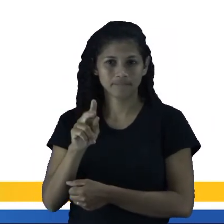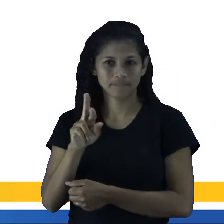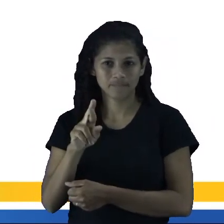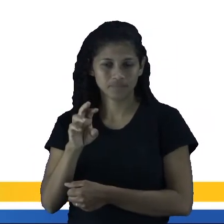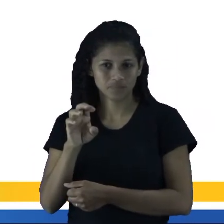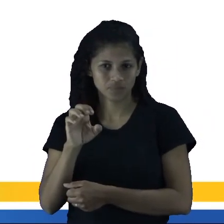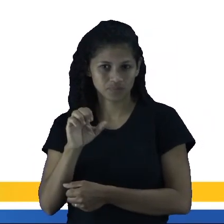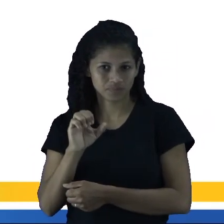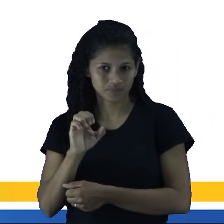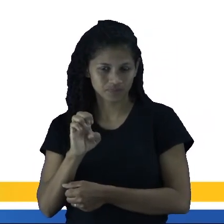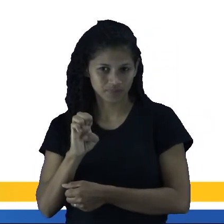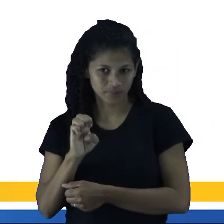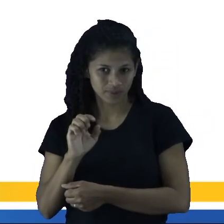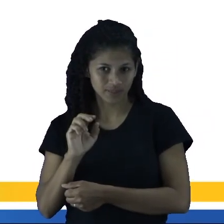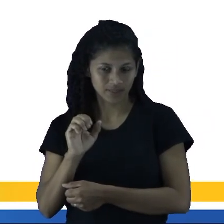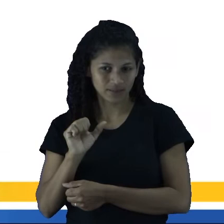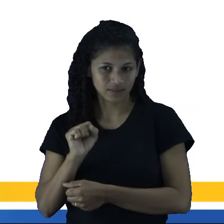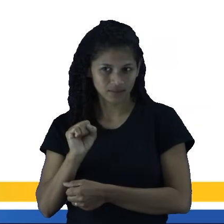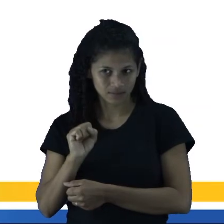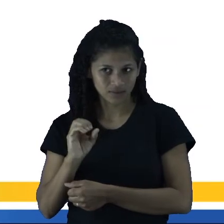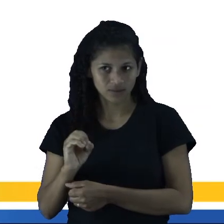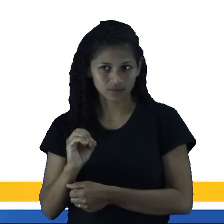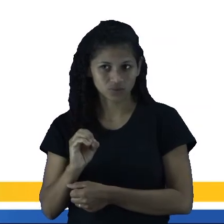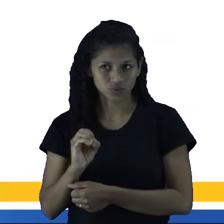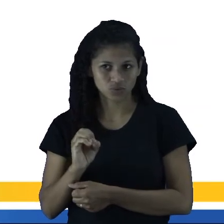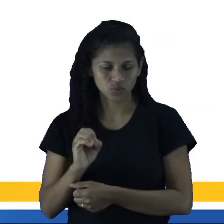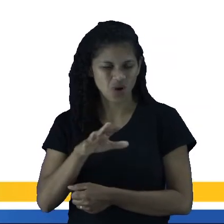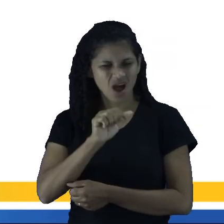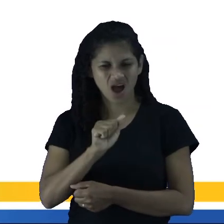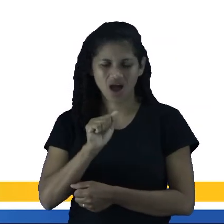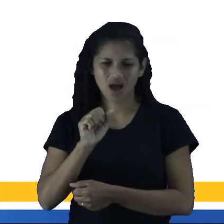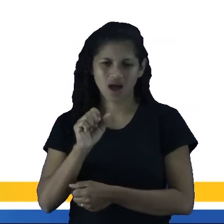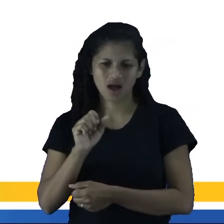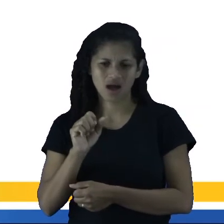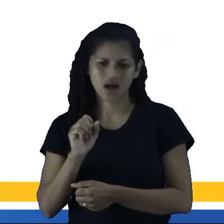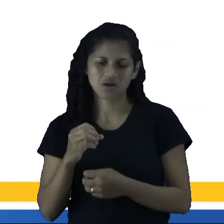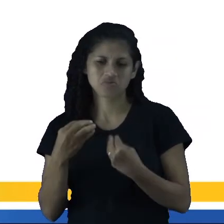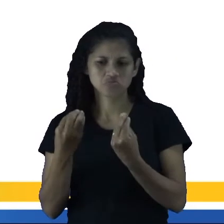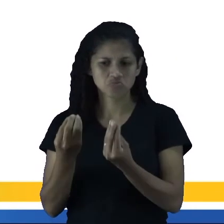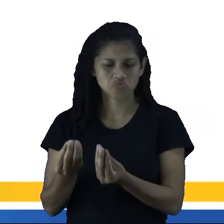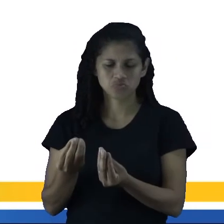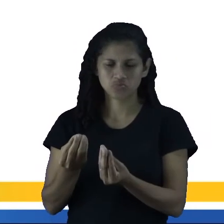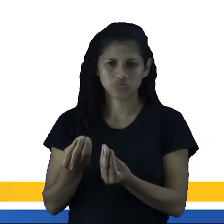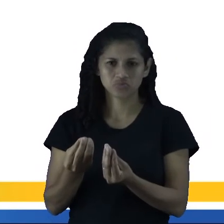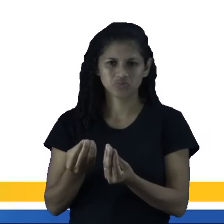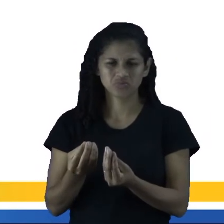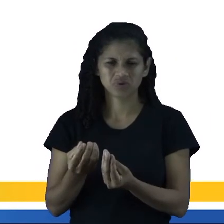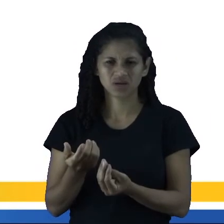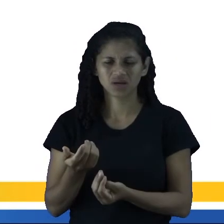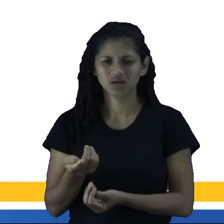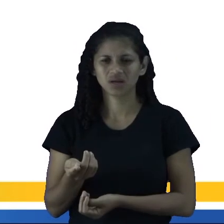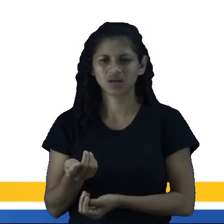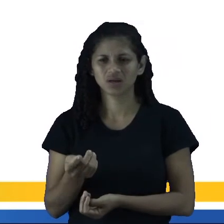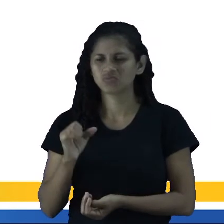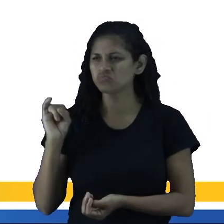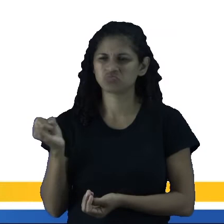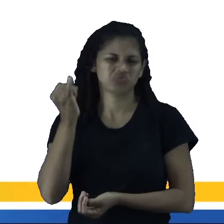que ambos vão ganhar o ingresso independentemente da ordem. Então, nesse caso, é a combinação. E o que a gente